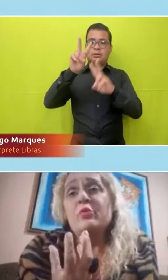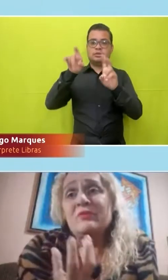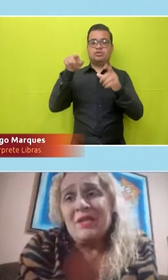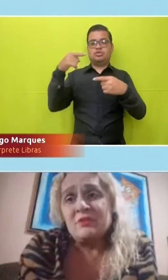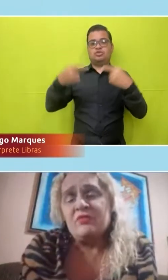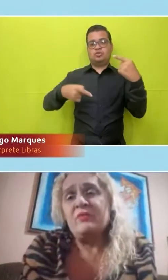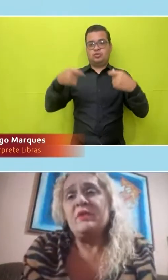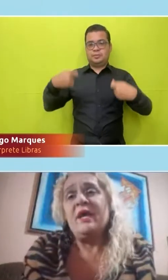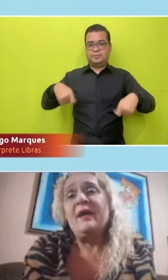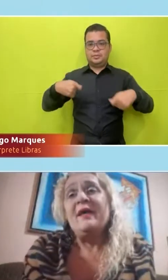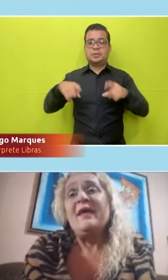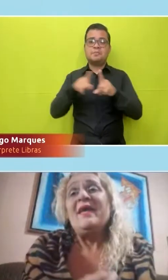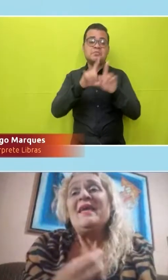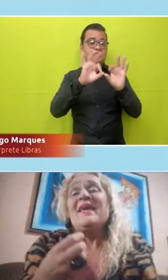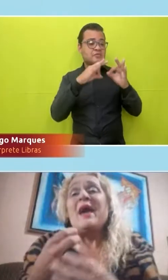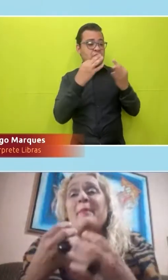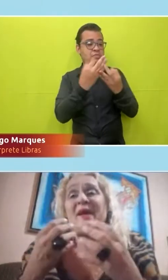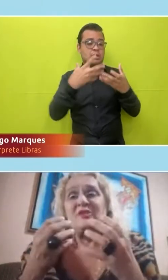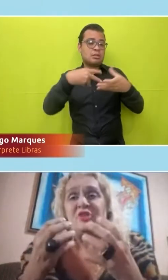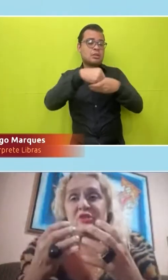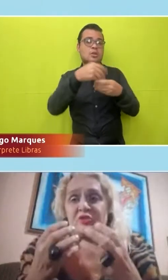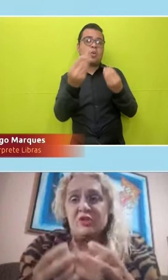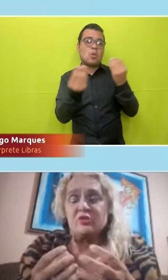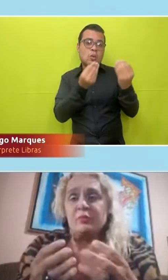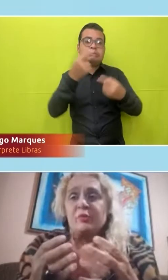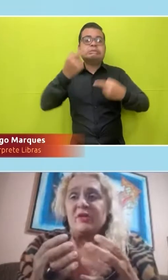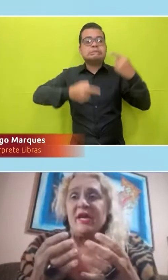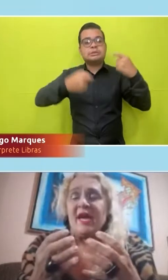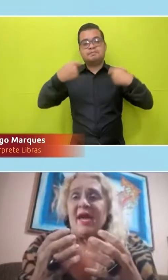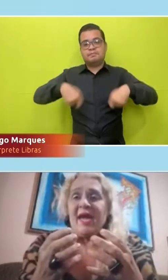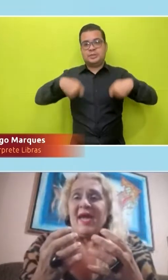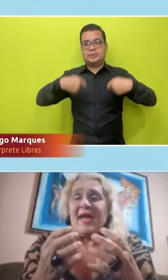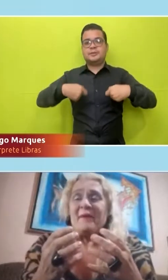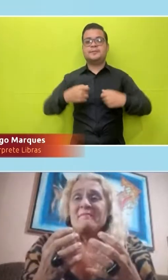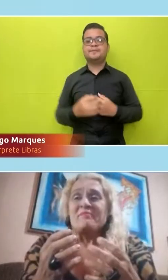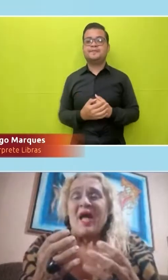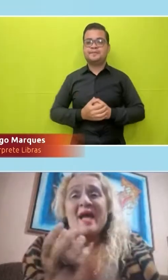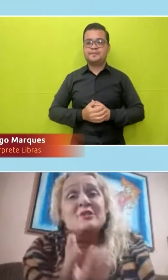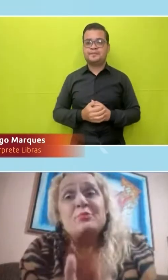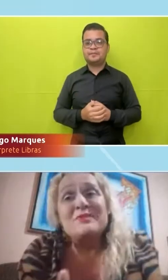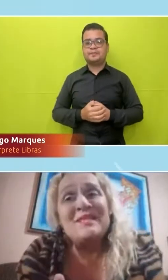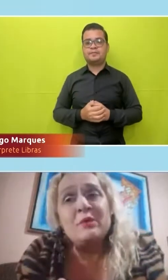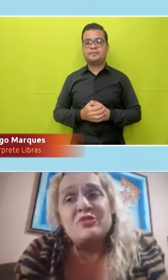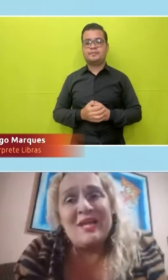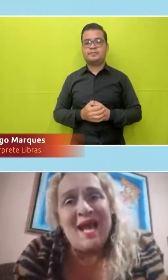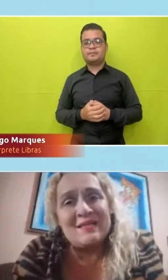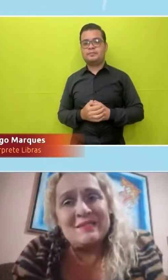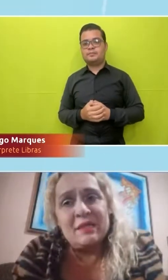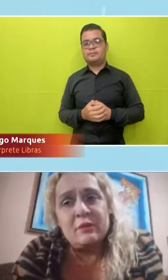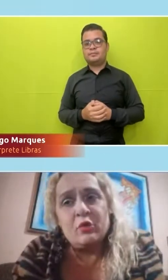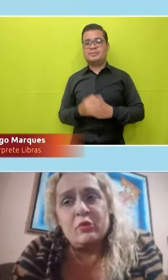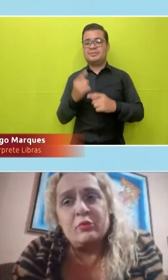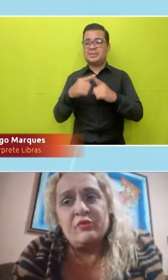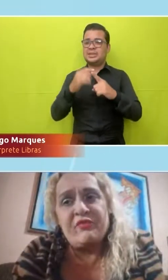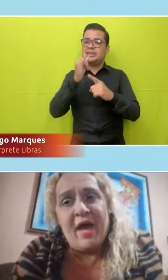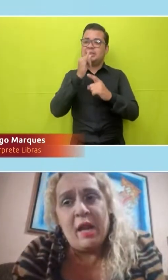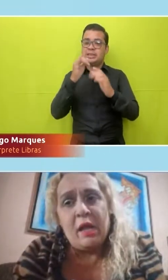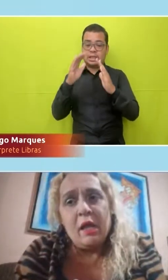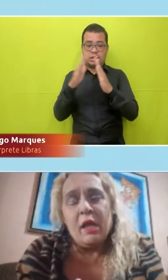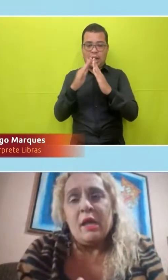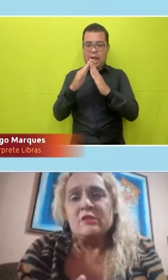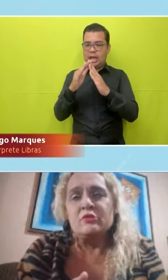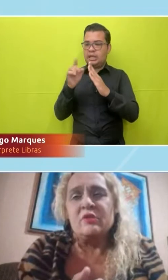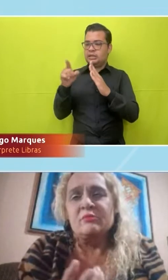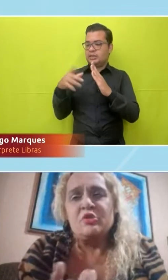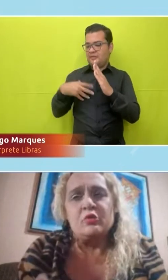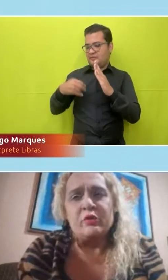sobre o contexto familiar. E é a partir disso, porque a expulsão de casa, todo mundo fala,